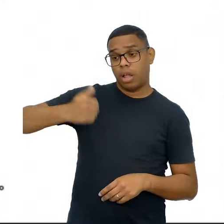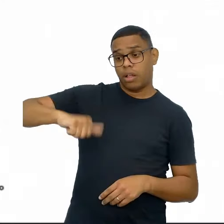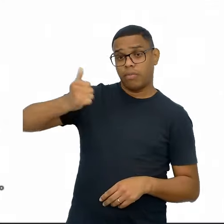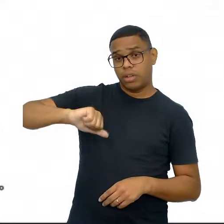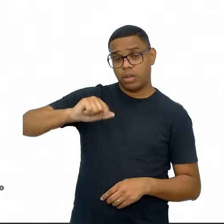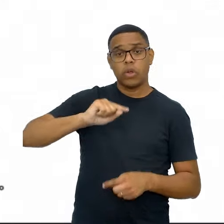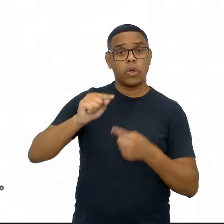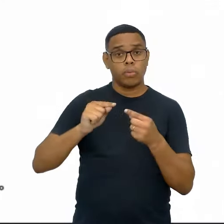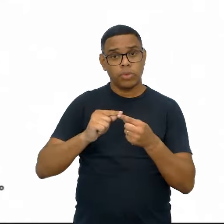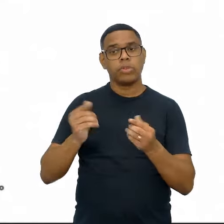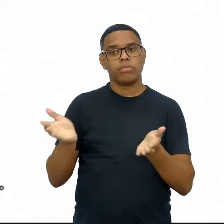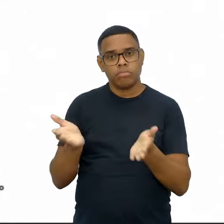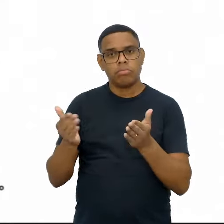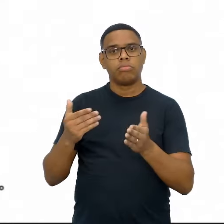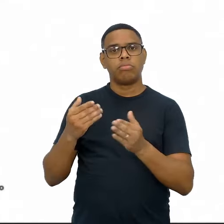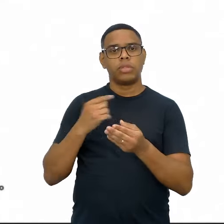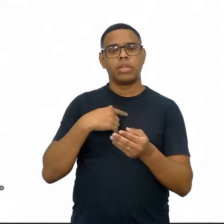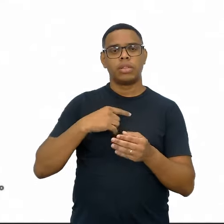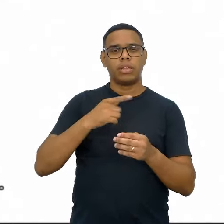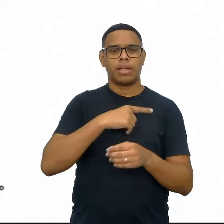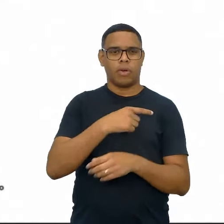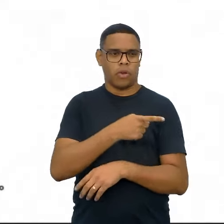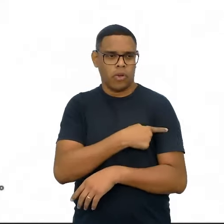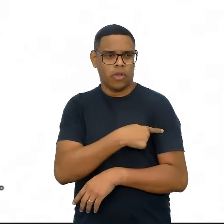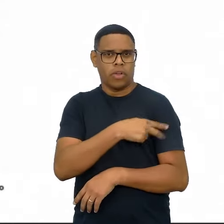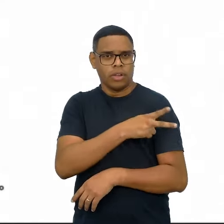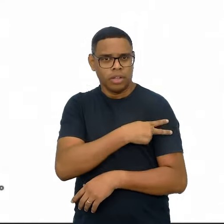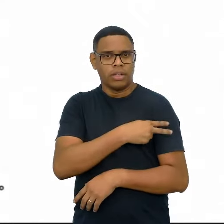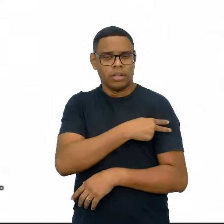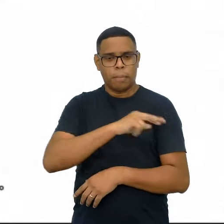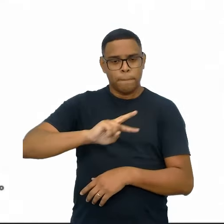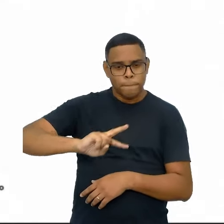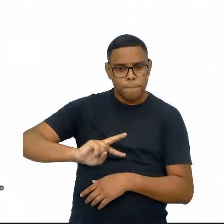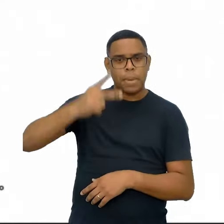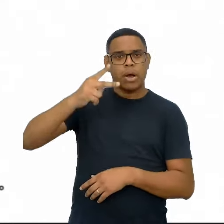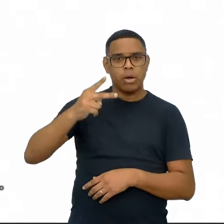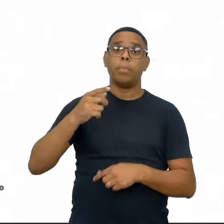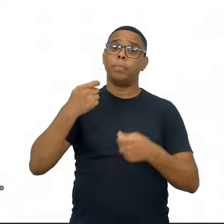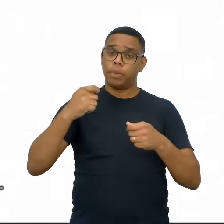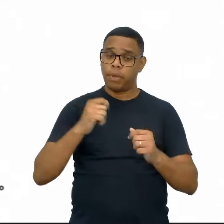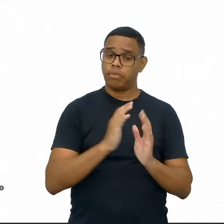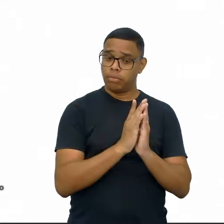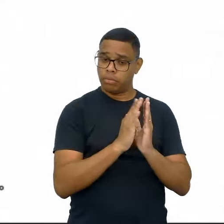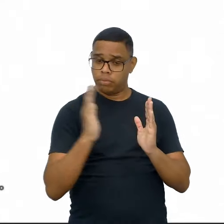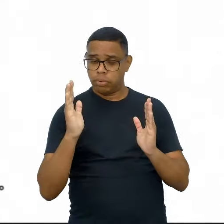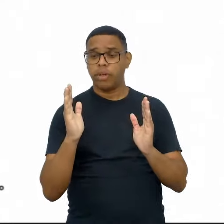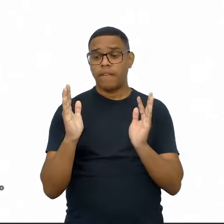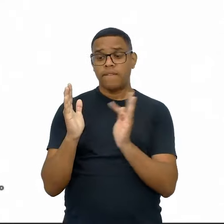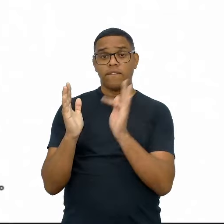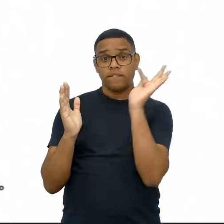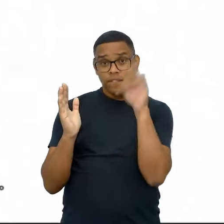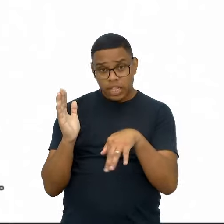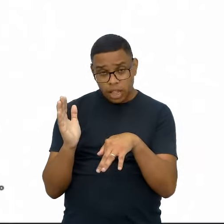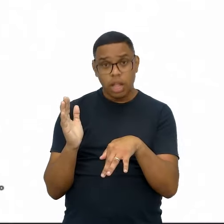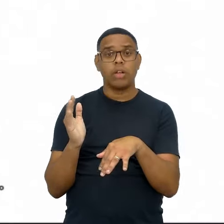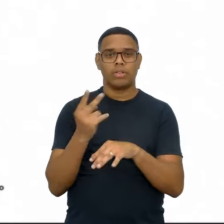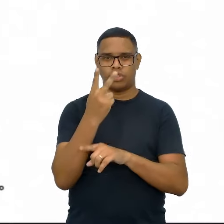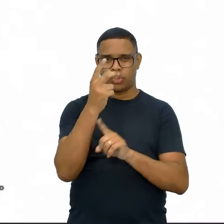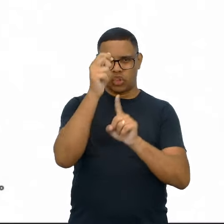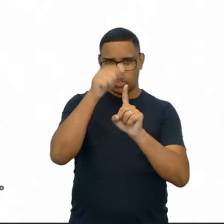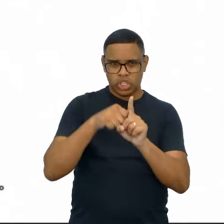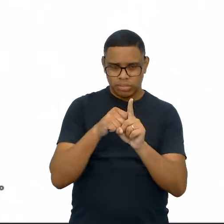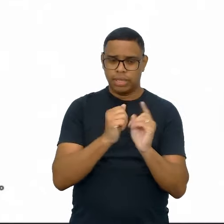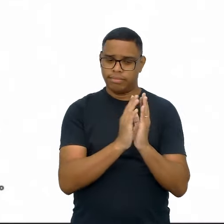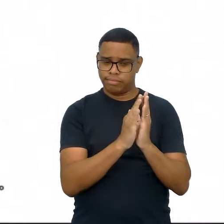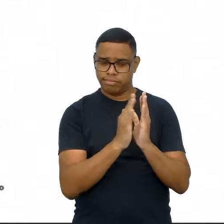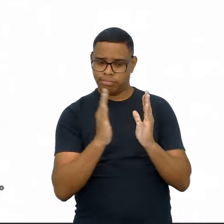em vista essa promoção de uma série para outra, né, de um grau para outro, por exemplo. Então, são aquelas famosas fechamentos de bimestre, né, e a gente